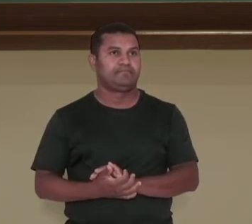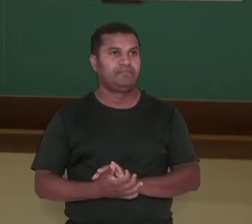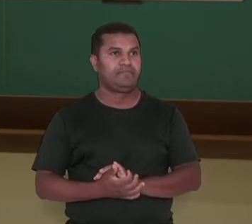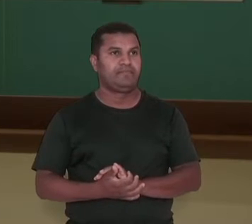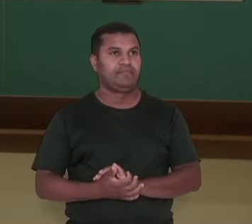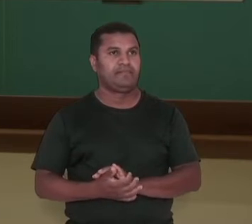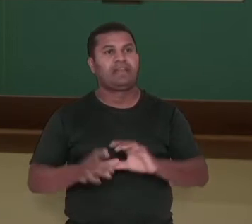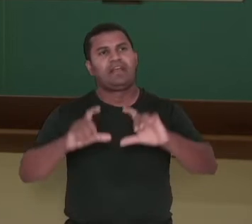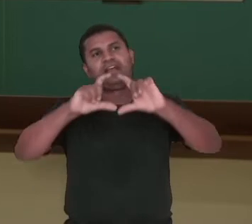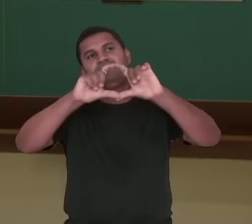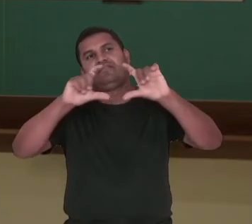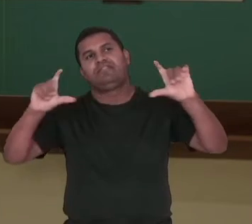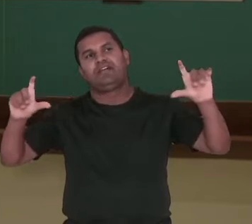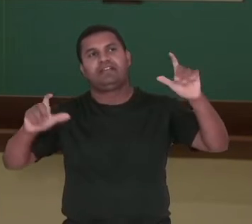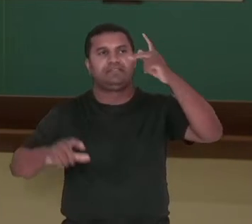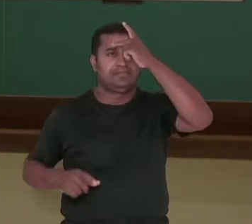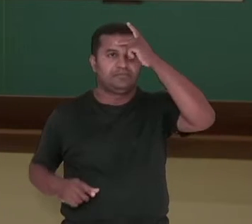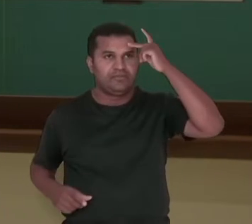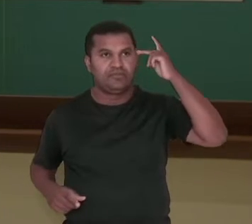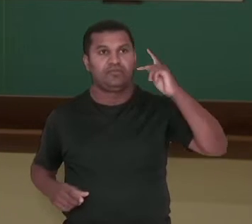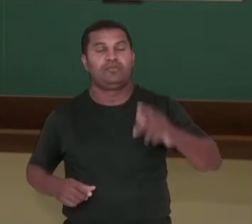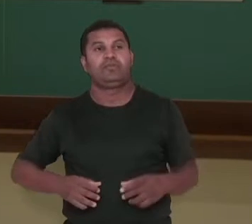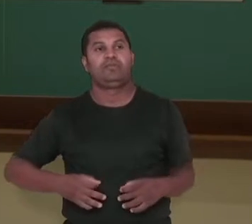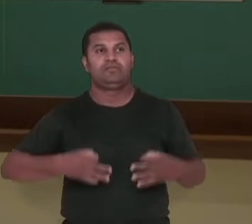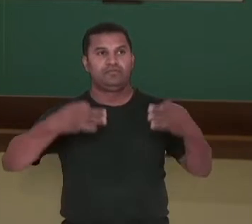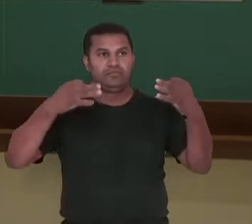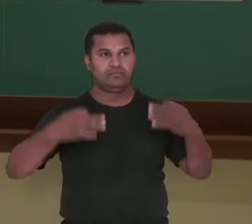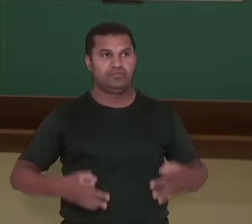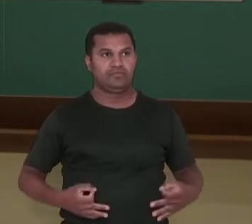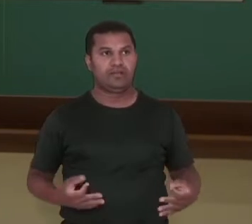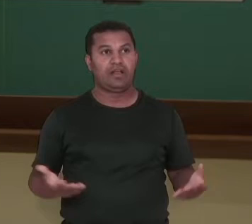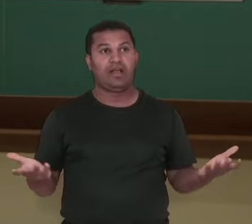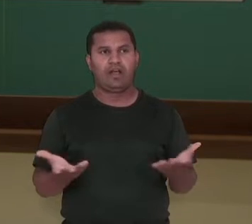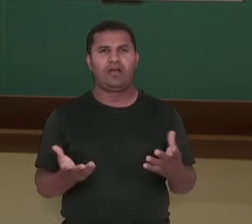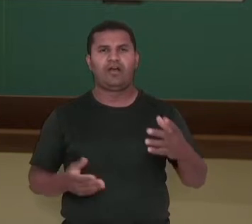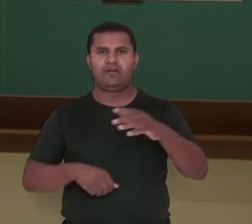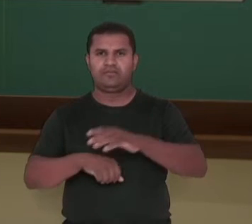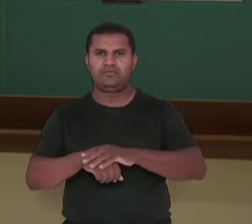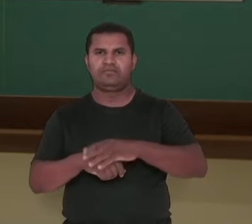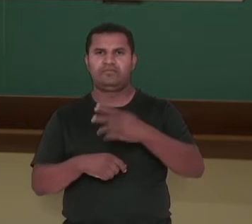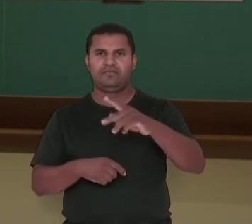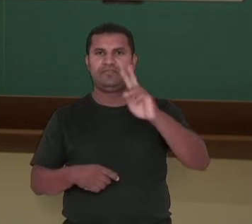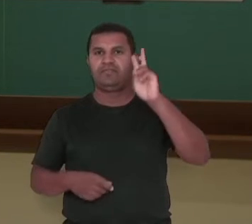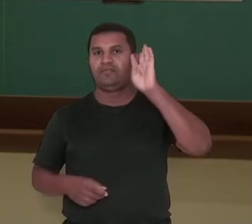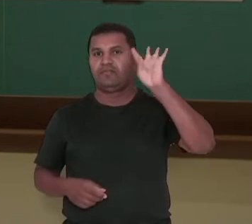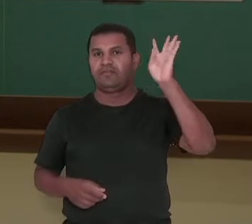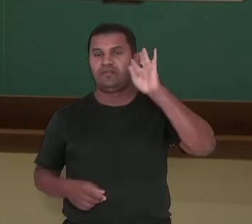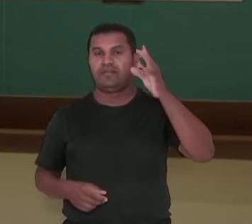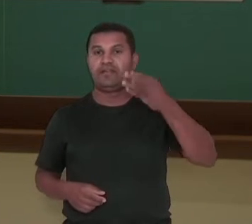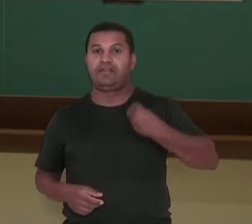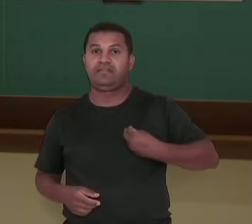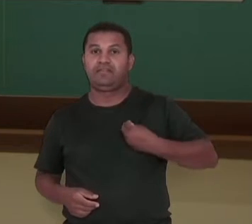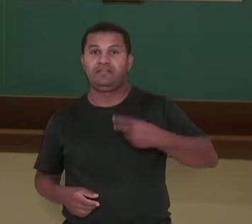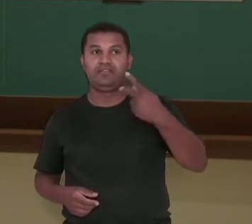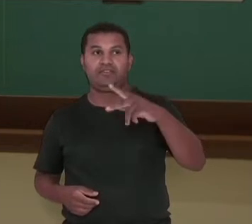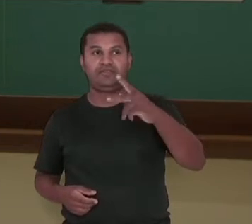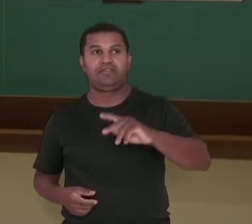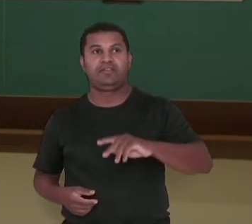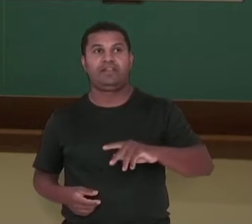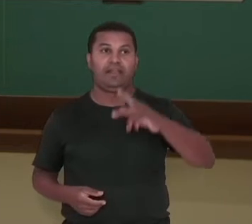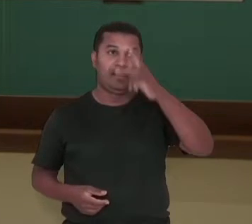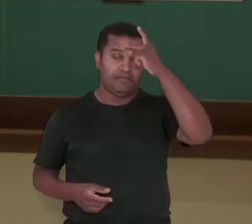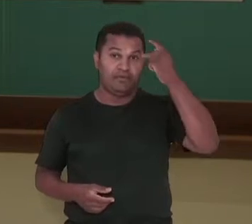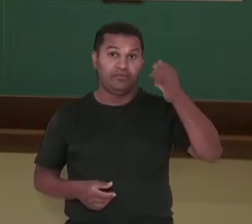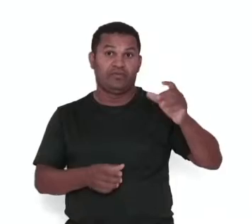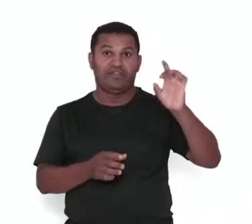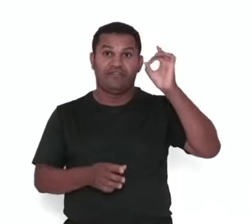de pessoas proativas e reativas. Agora acho que vocês vão lembrar de várias pessoas da vida de vocês aí do seu redor. Então, o verdinho